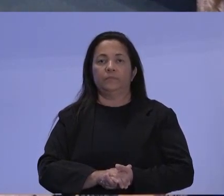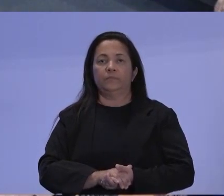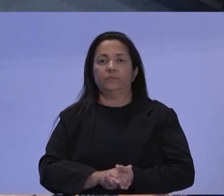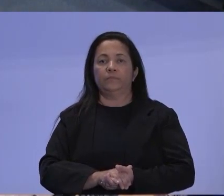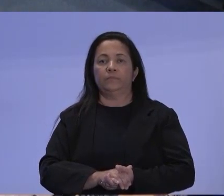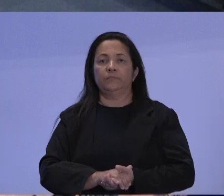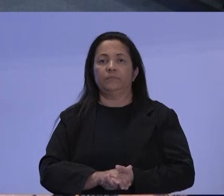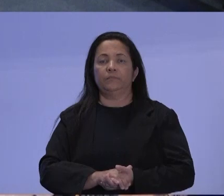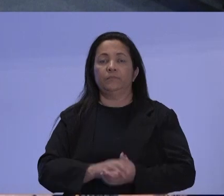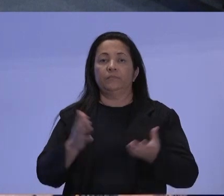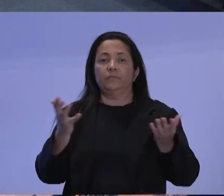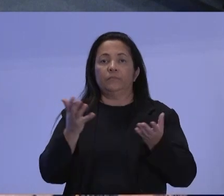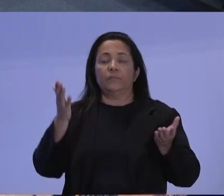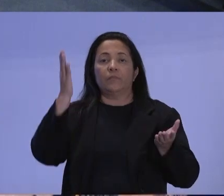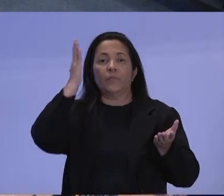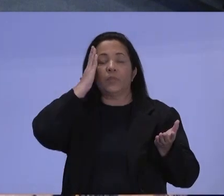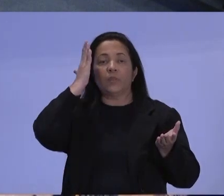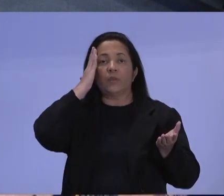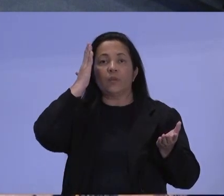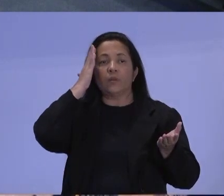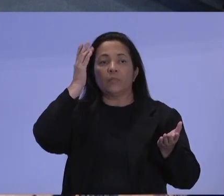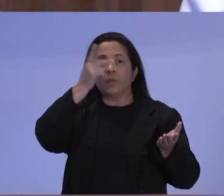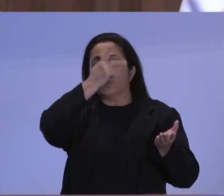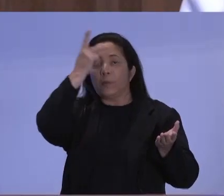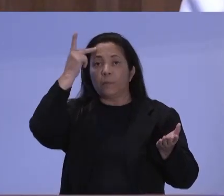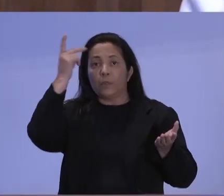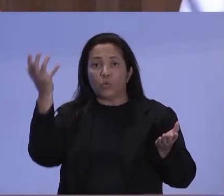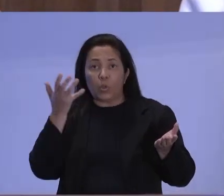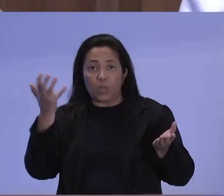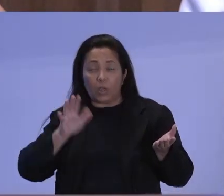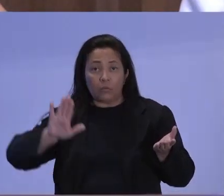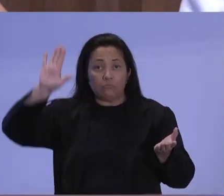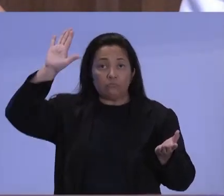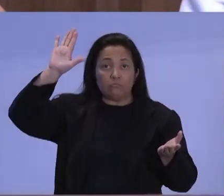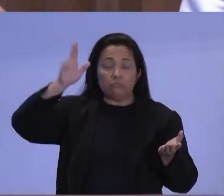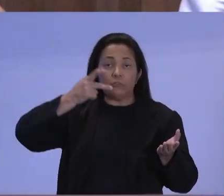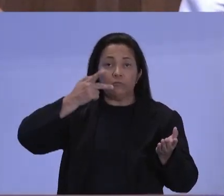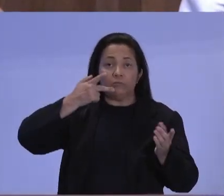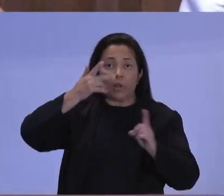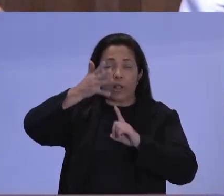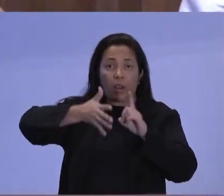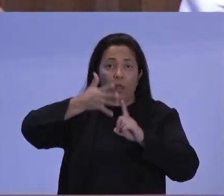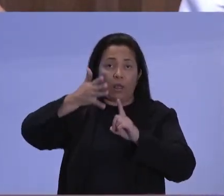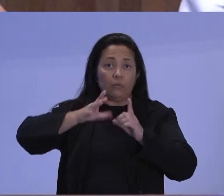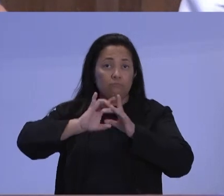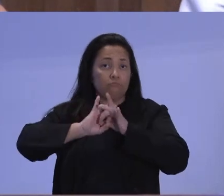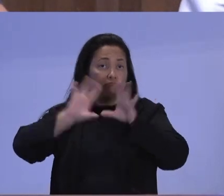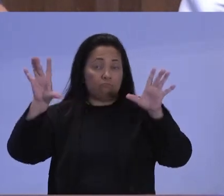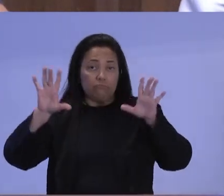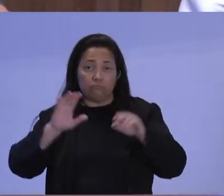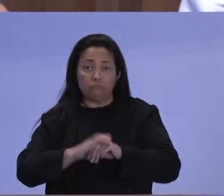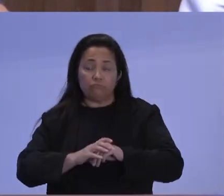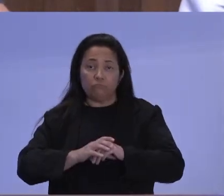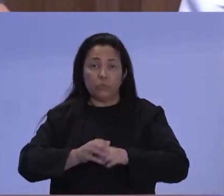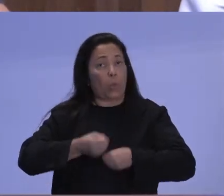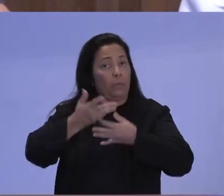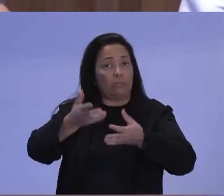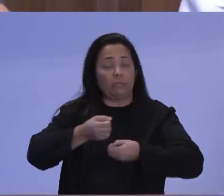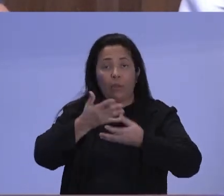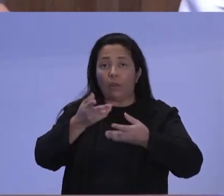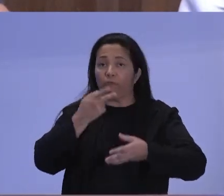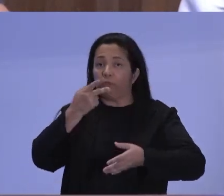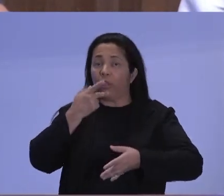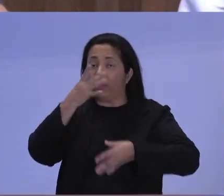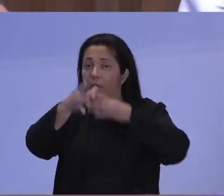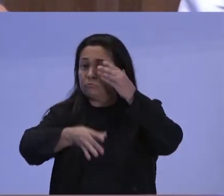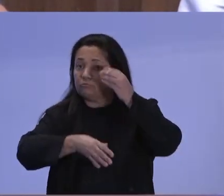Queria saber se alguém pediu para fazer uso da palavra, está aberto, se alguém quiser falar, comentar, trazer